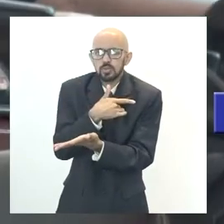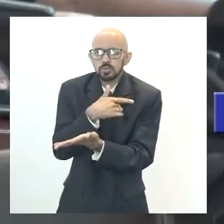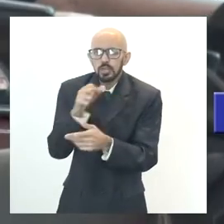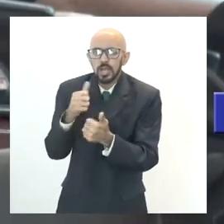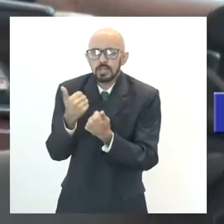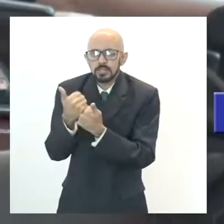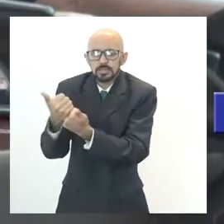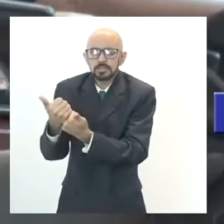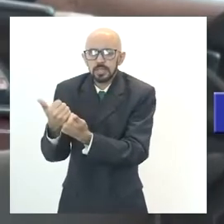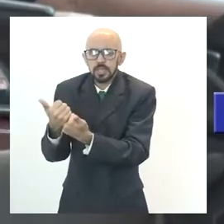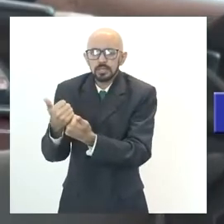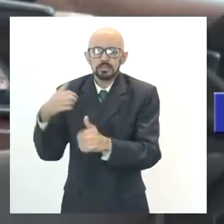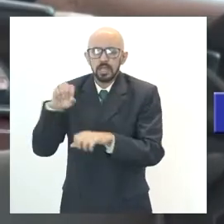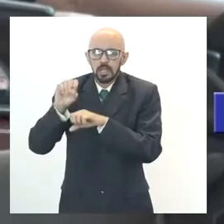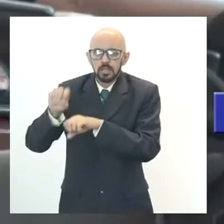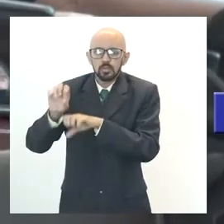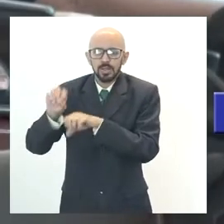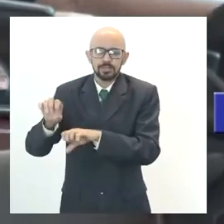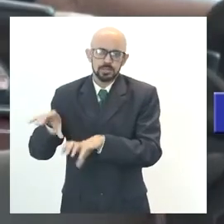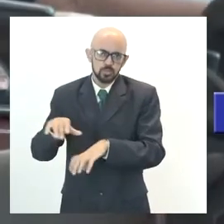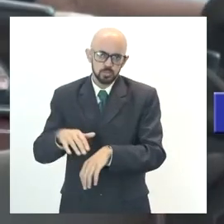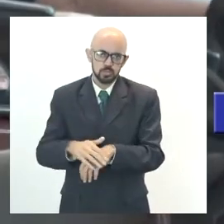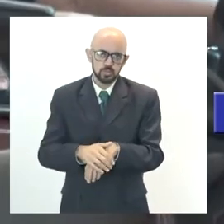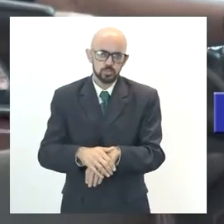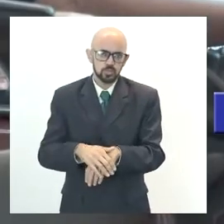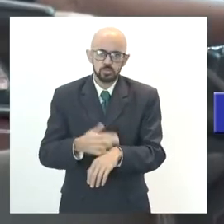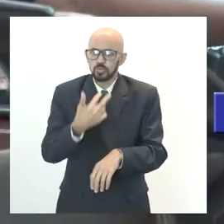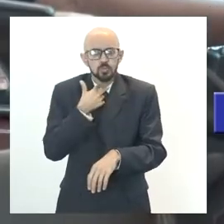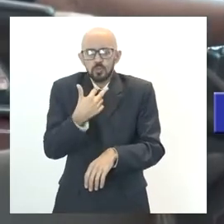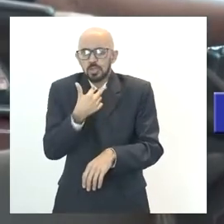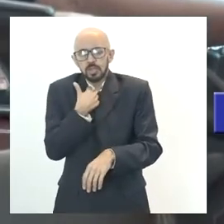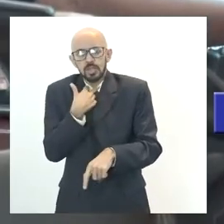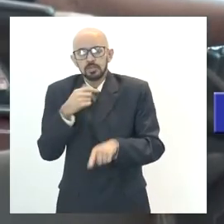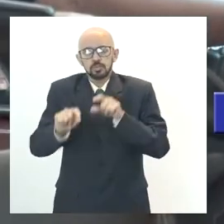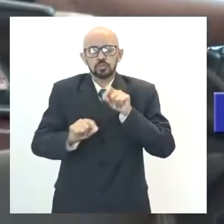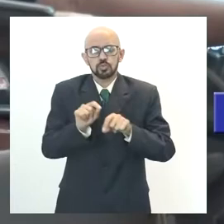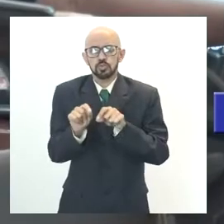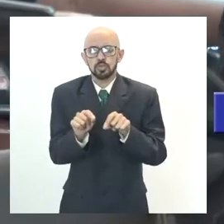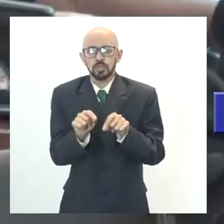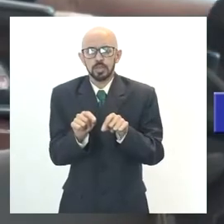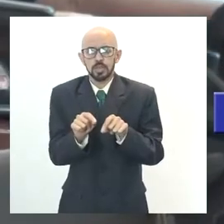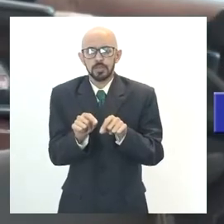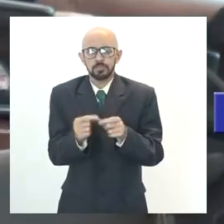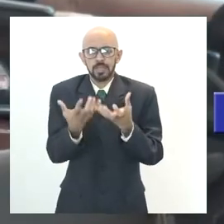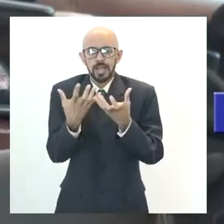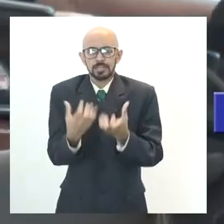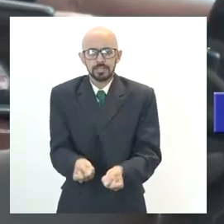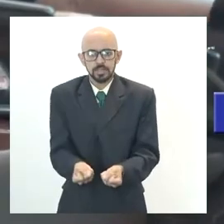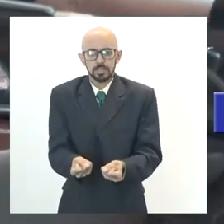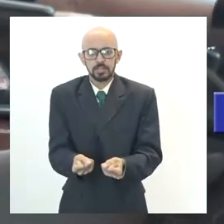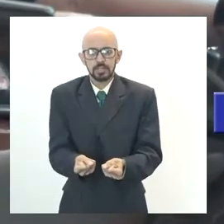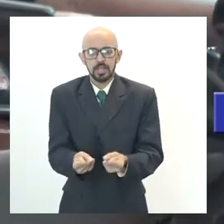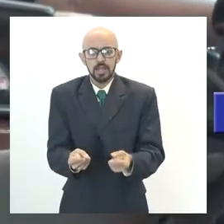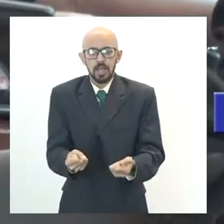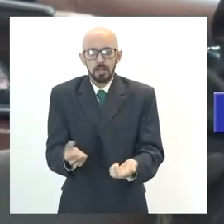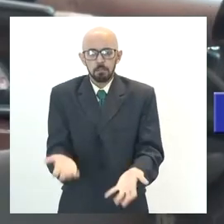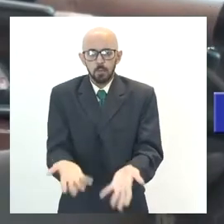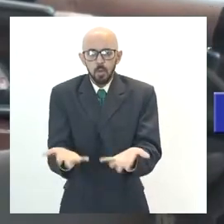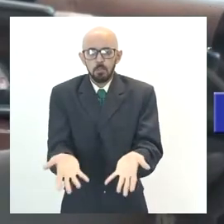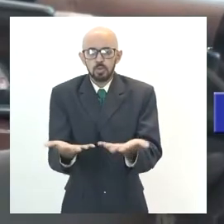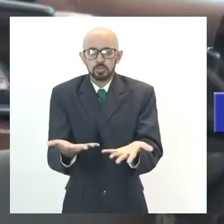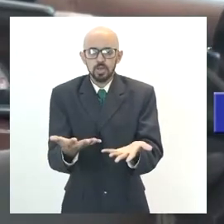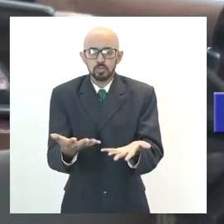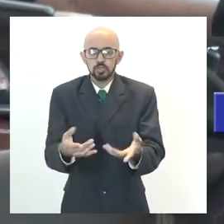assistência à educação e nós não podemos nos dar ao Luxo de promover